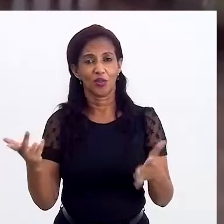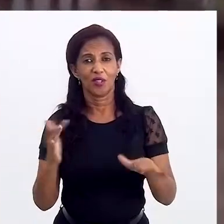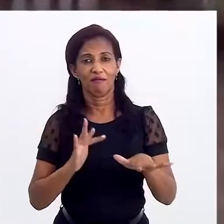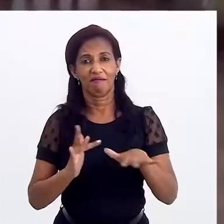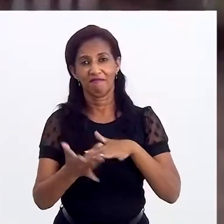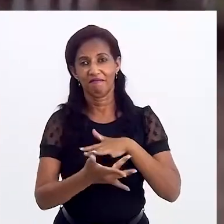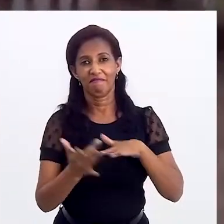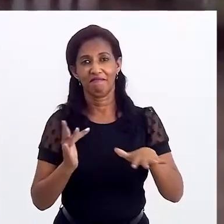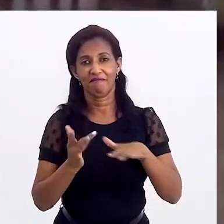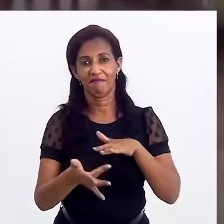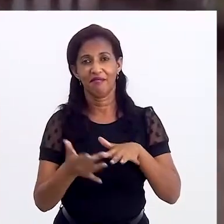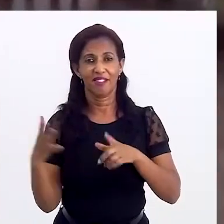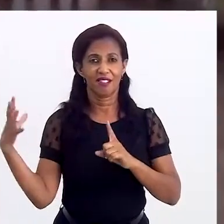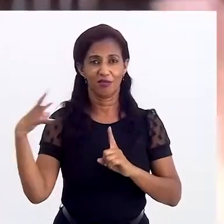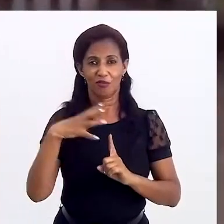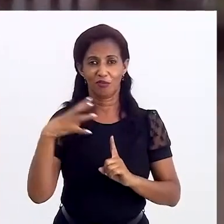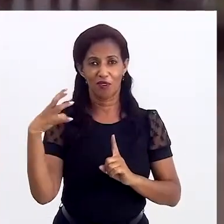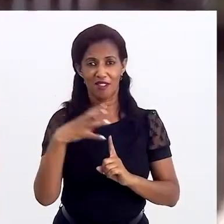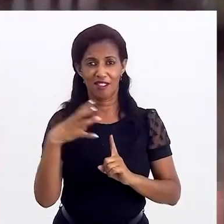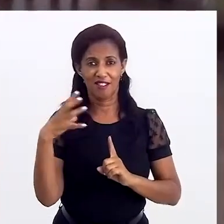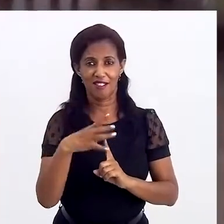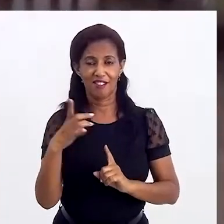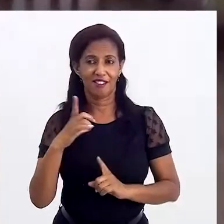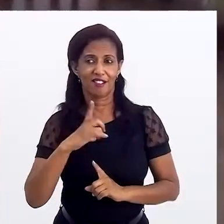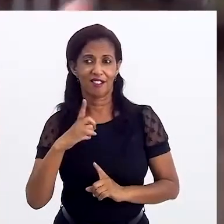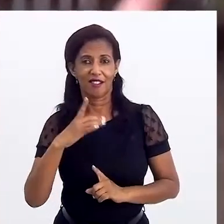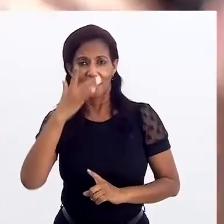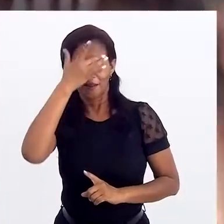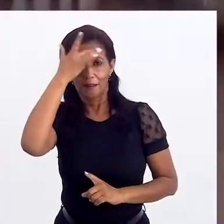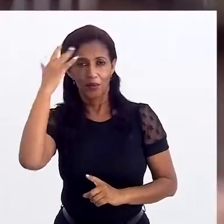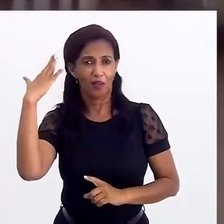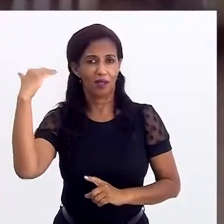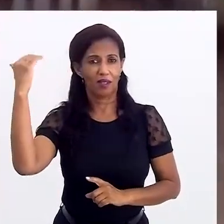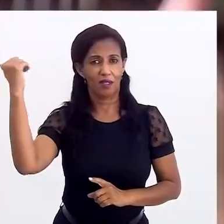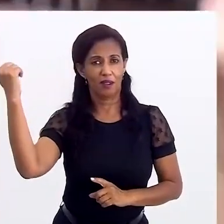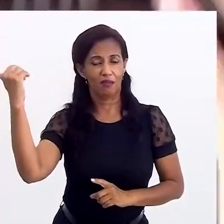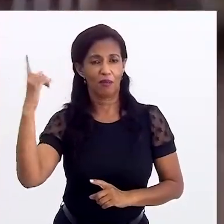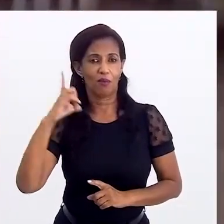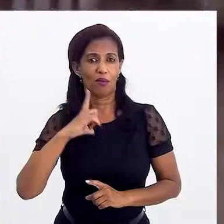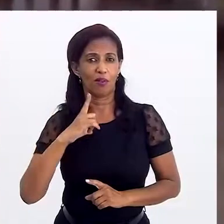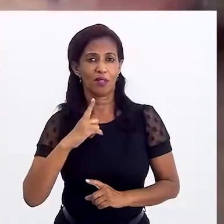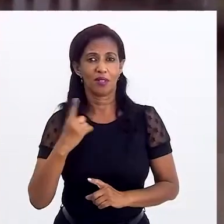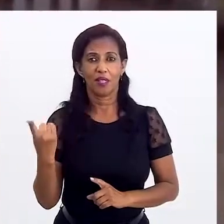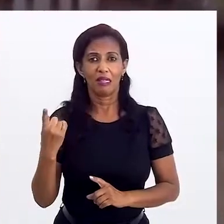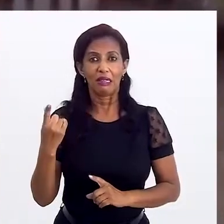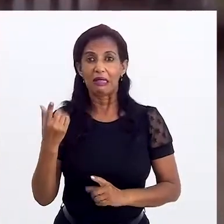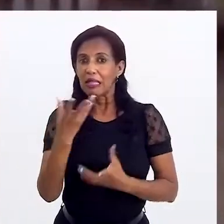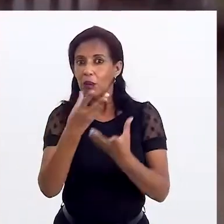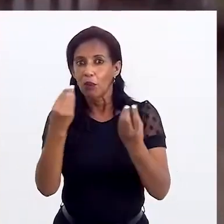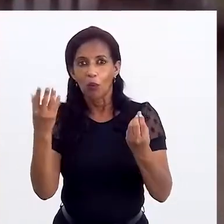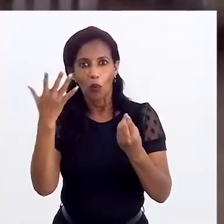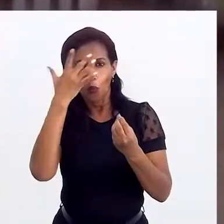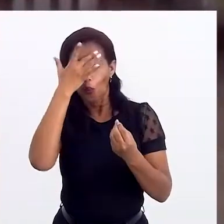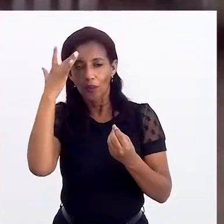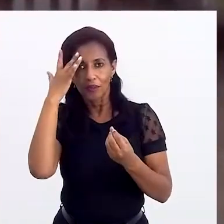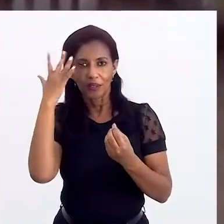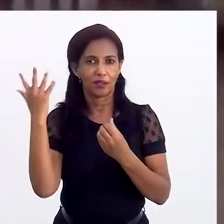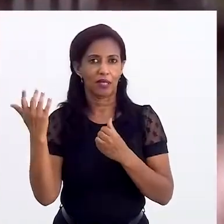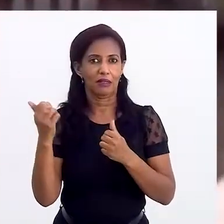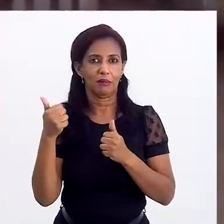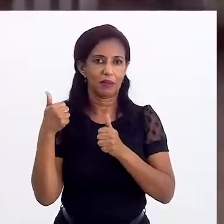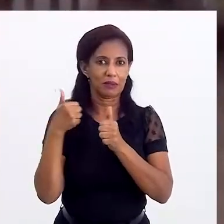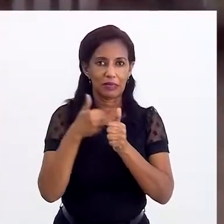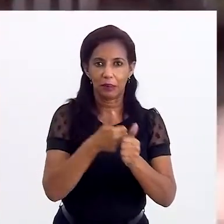redes sociais, os influencers, né? Tem gente que é famosa porque tem milhões de seguidores, mas também